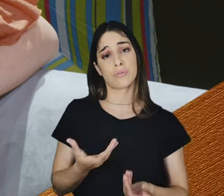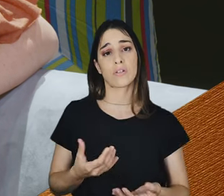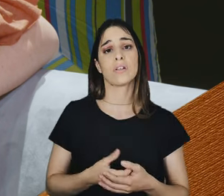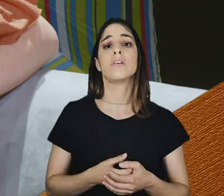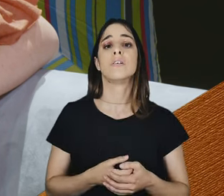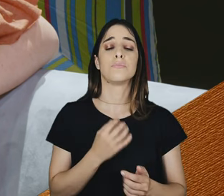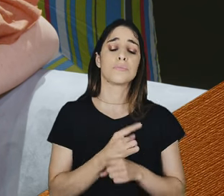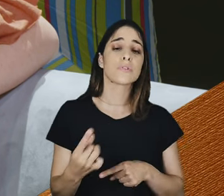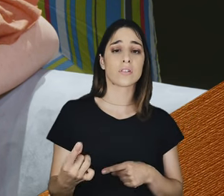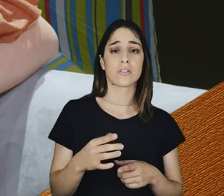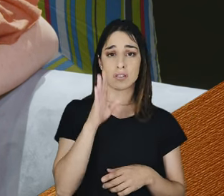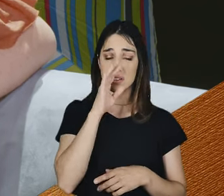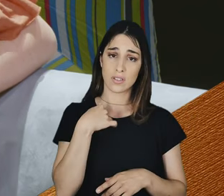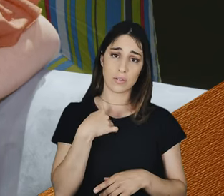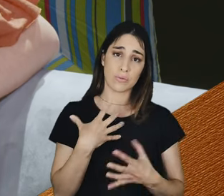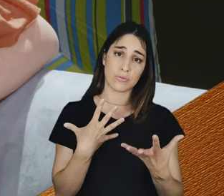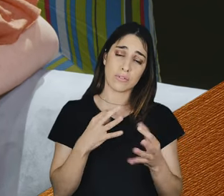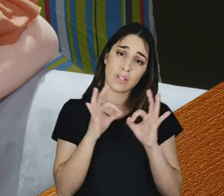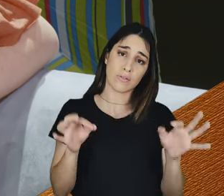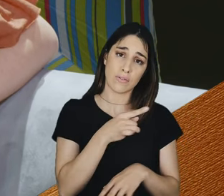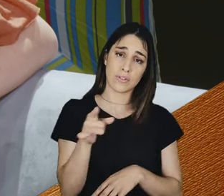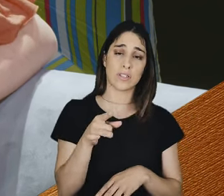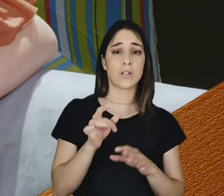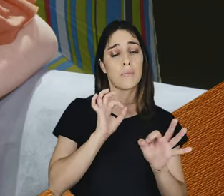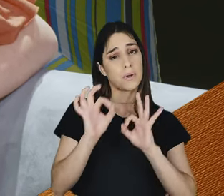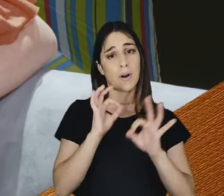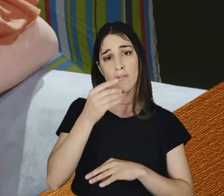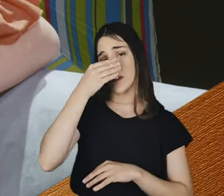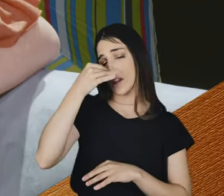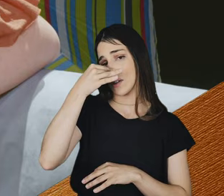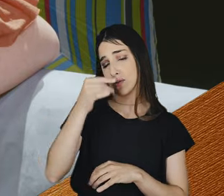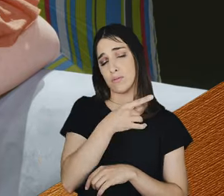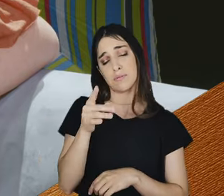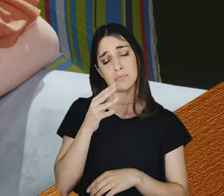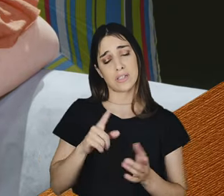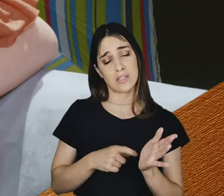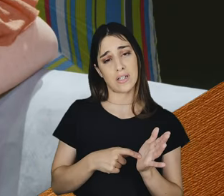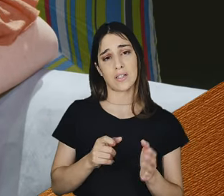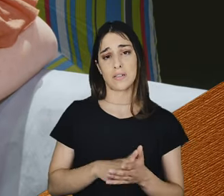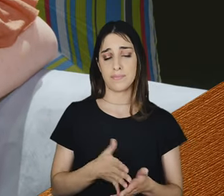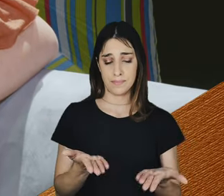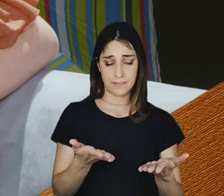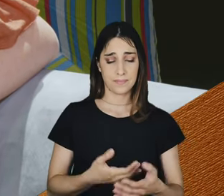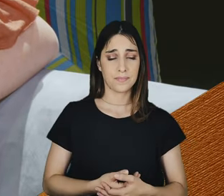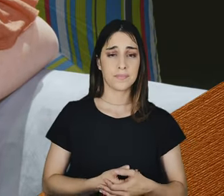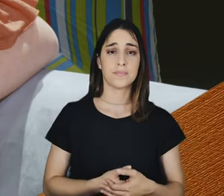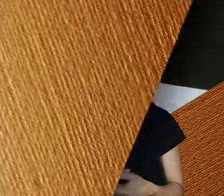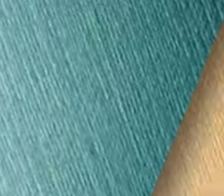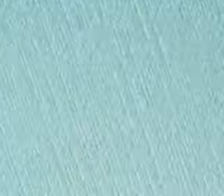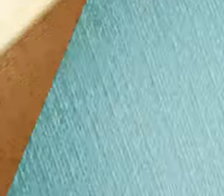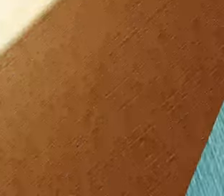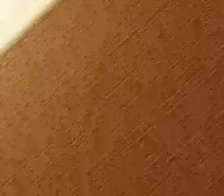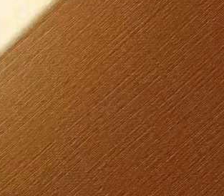porque... Se fosse a vocês, eu preparava um pacote de lenços, porque acho que vão precisar. Passem o vídeo.